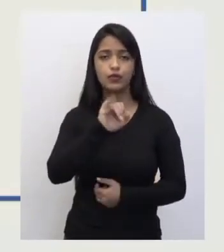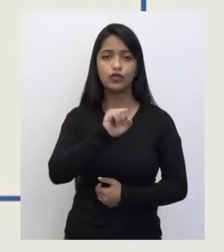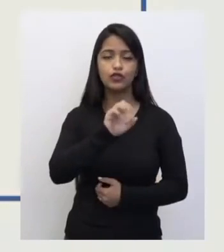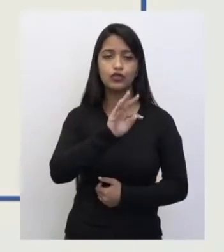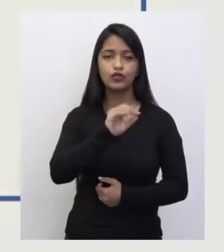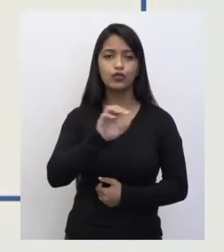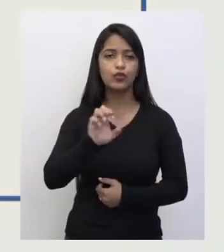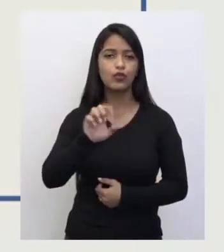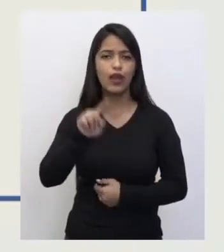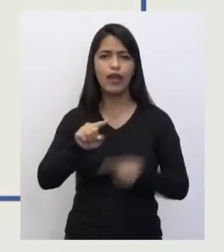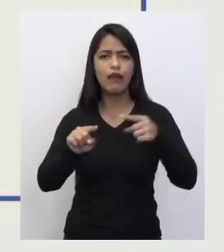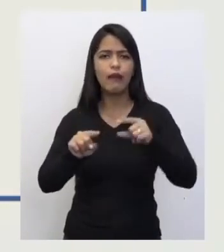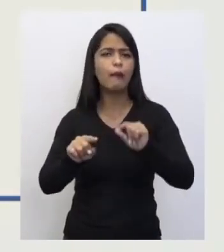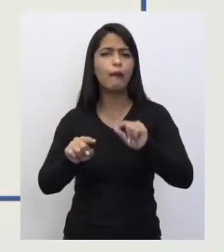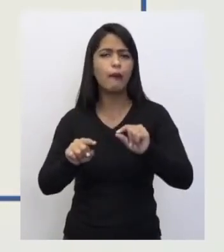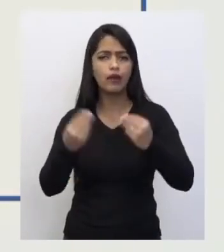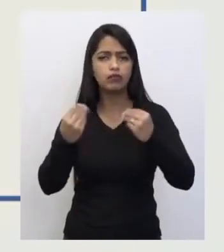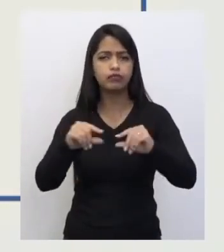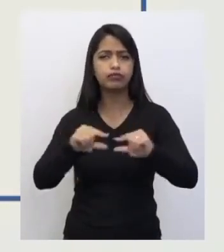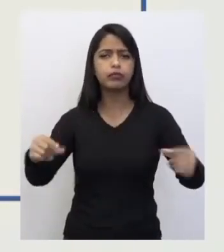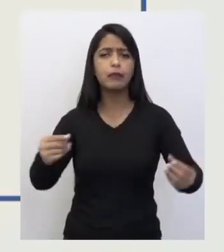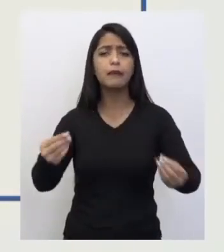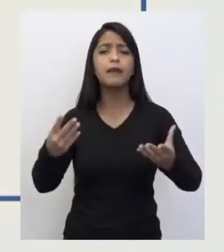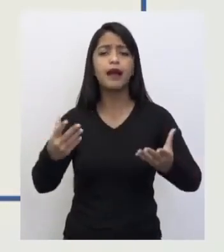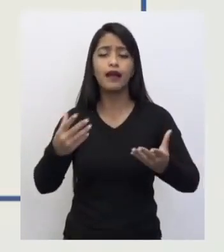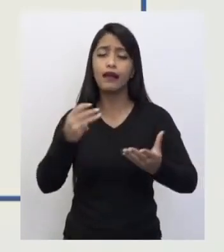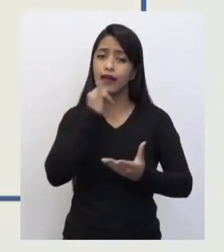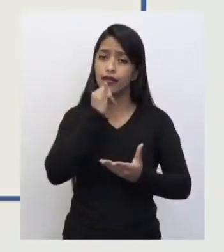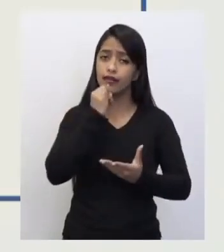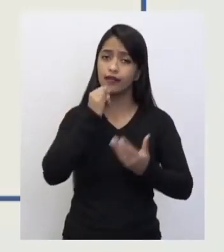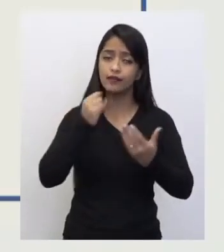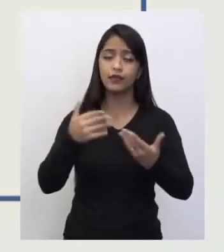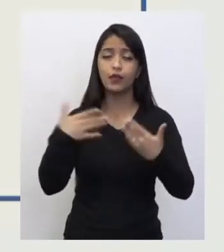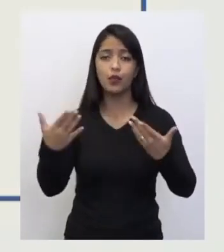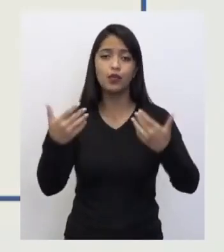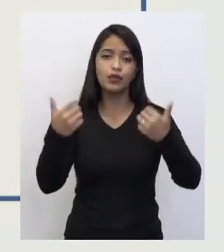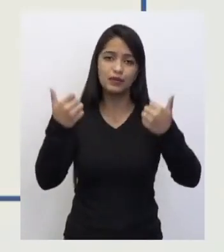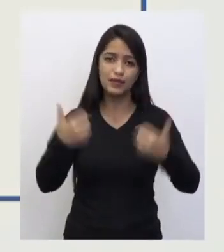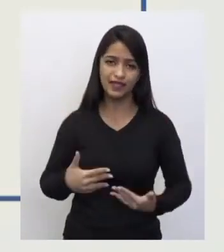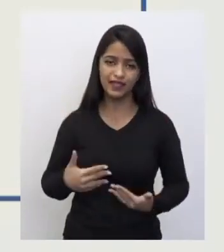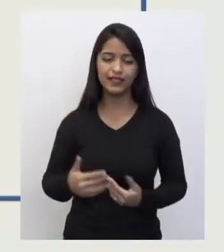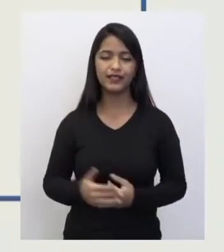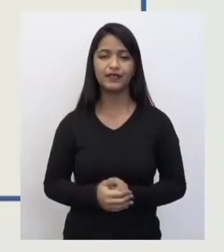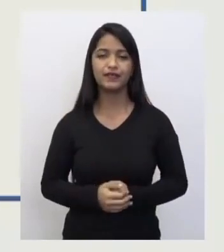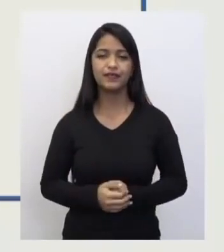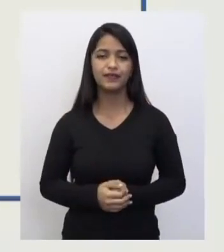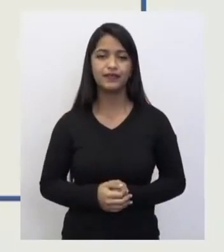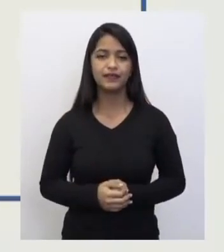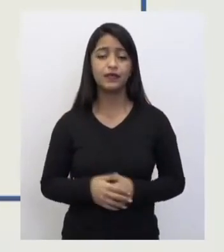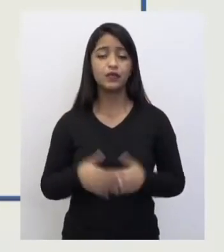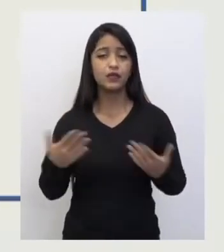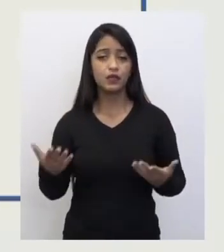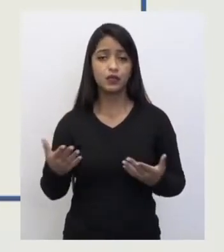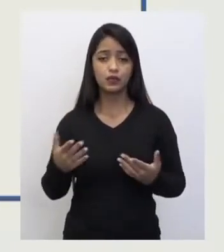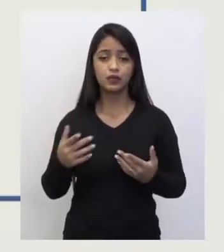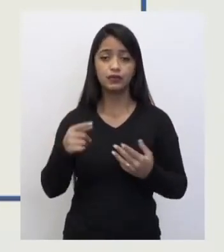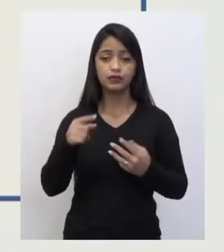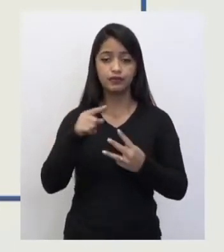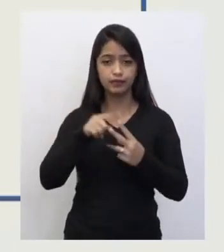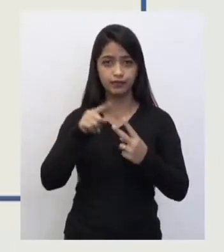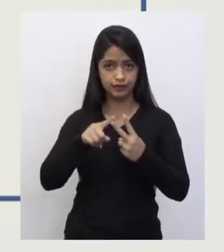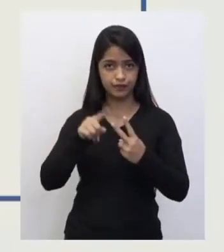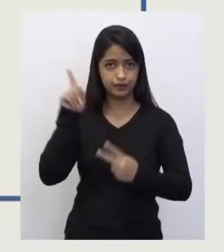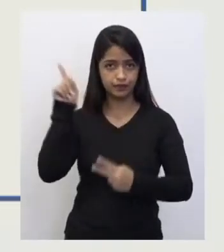estão explicando ou estão introduzindo um exemplo, o mesmo para quer dizer e isso significa